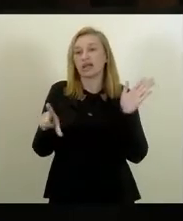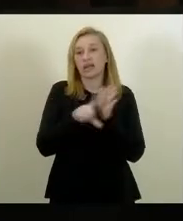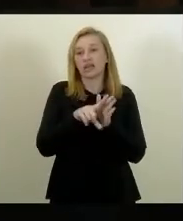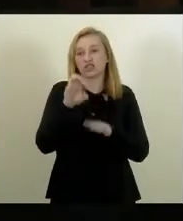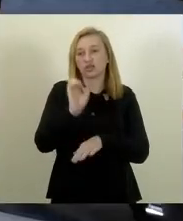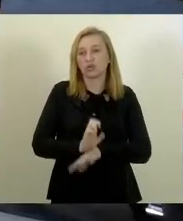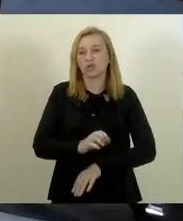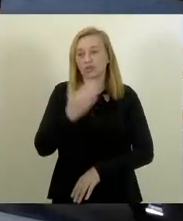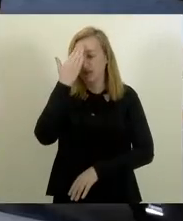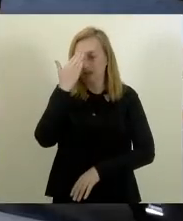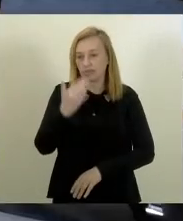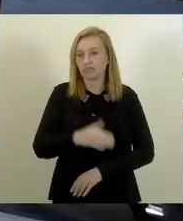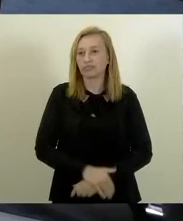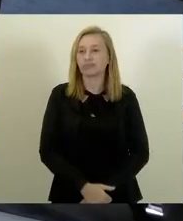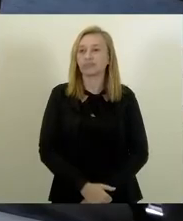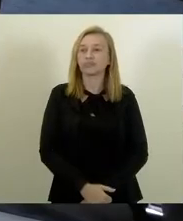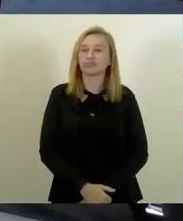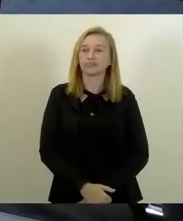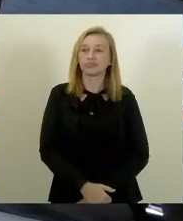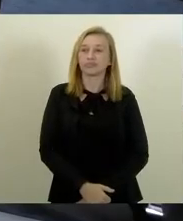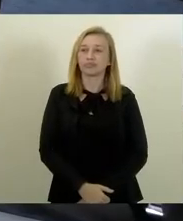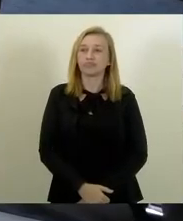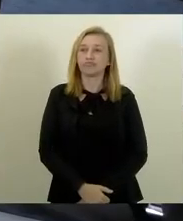Obrigado, presidente.